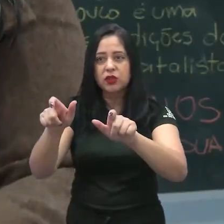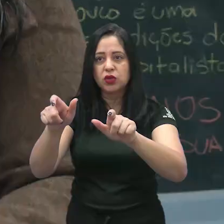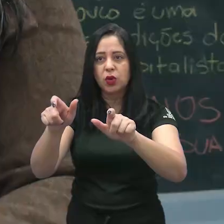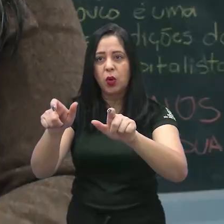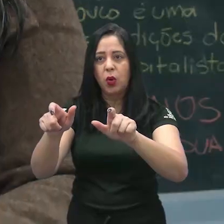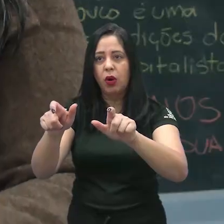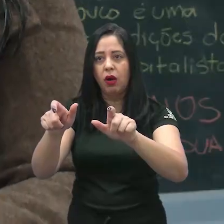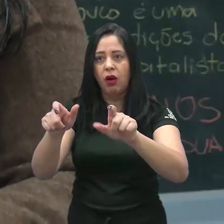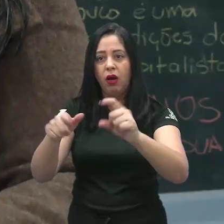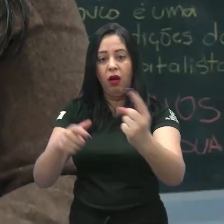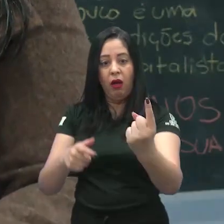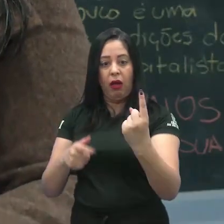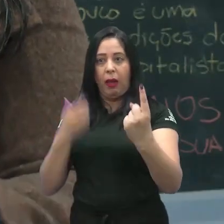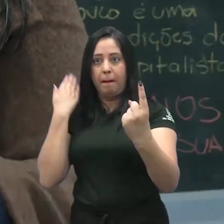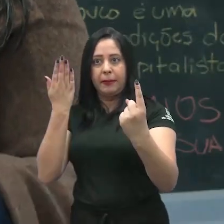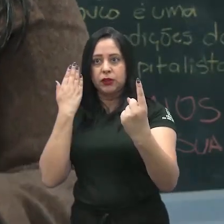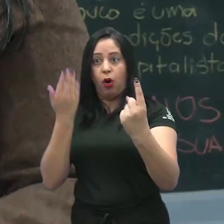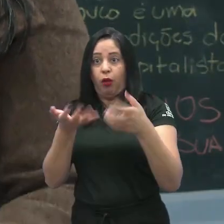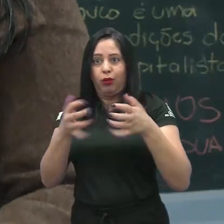procurar ajuda,